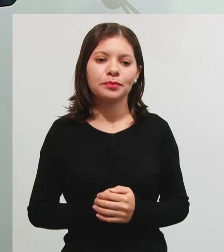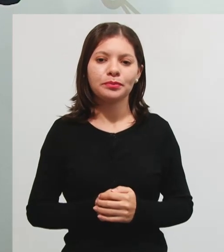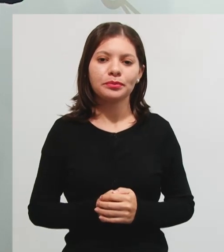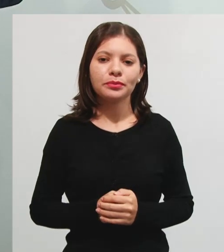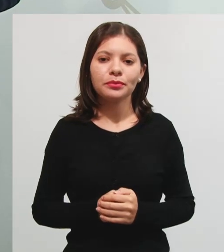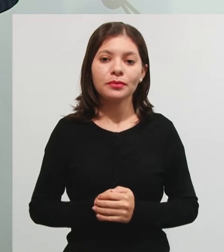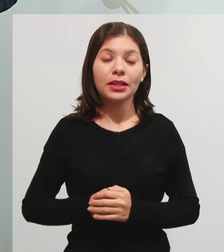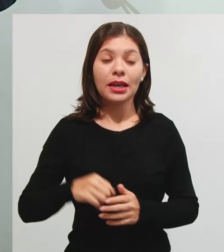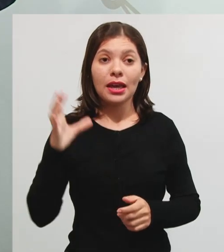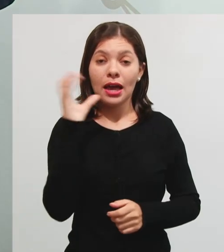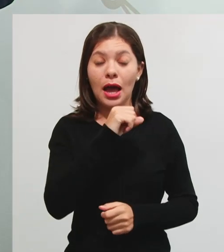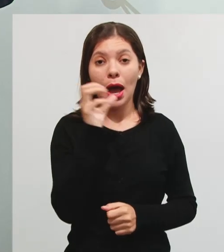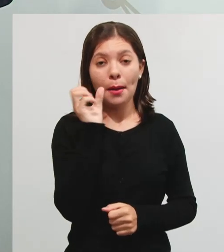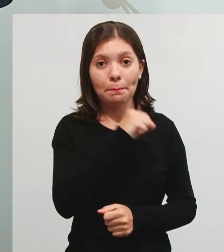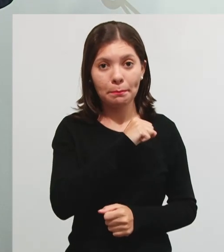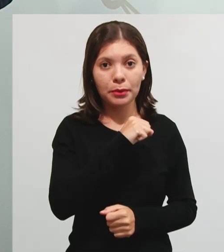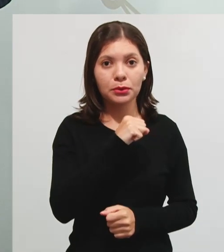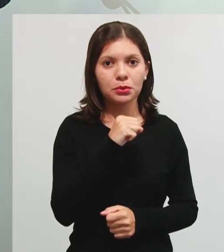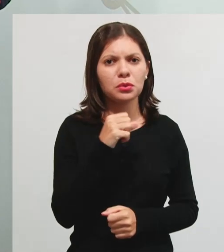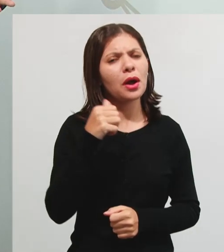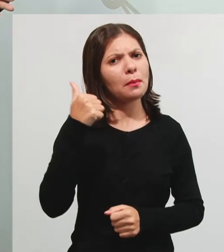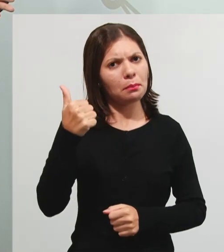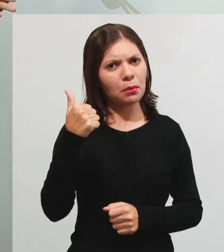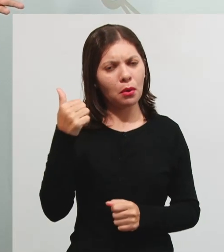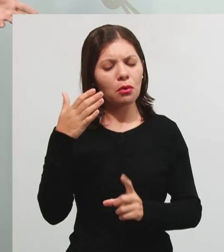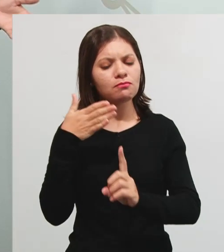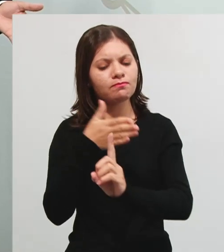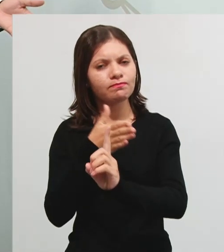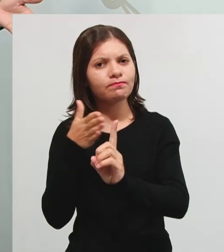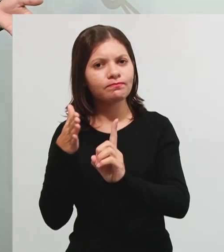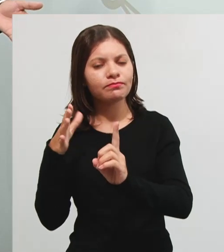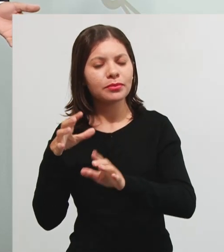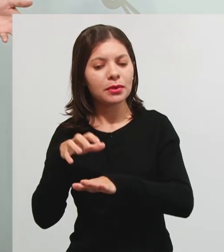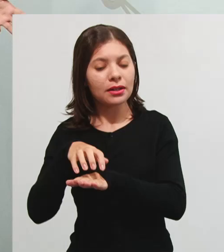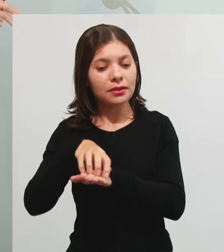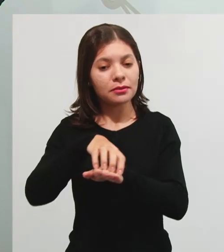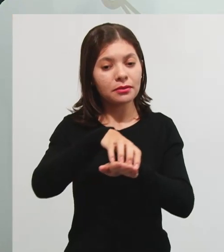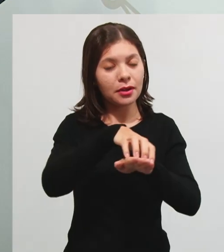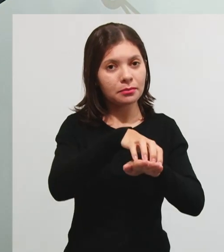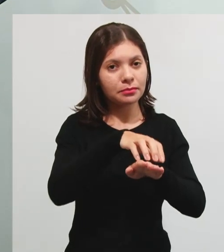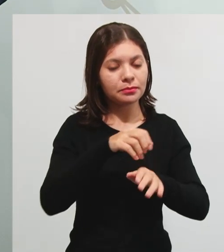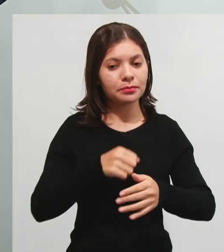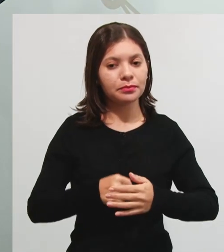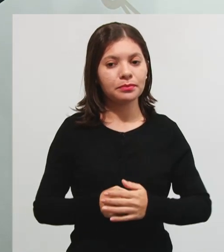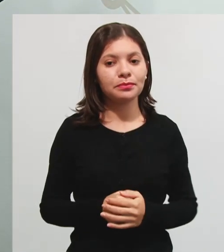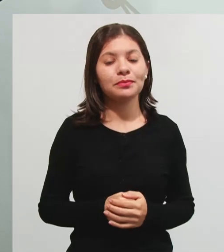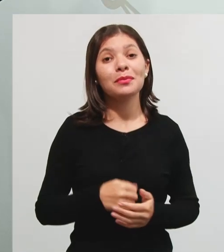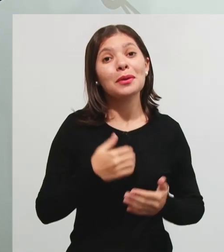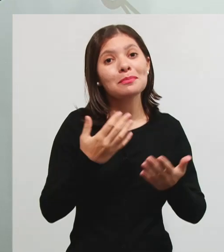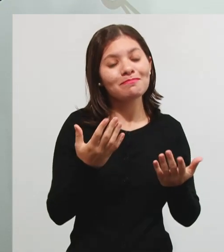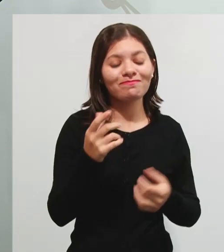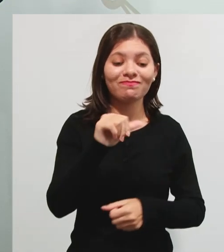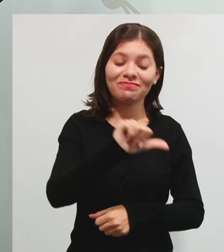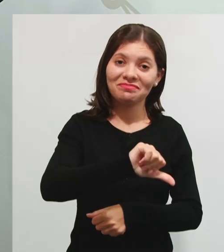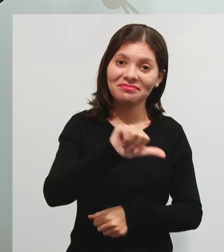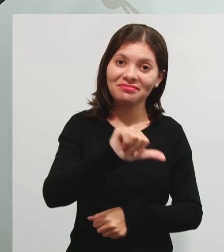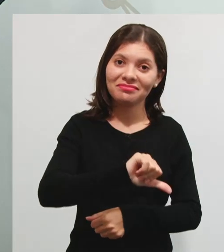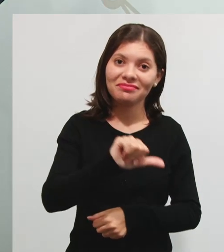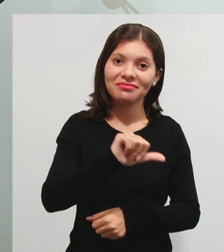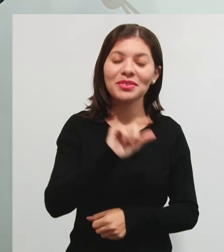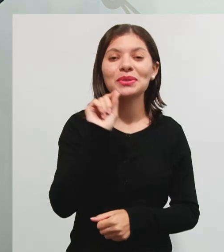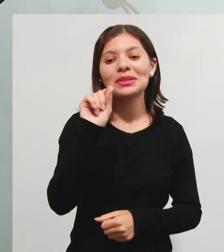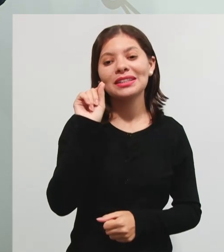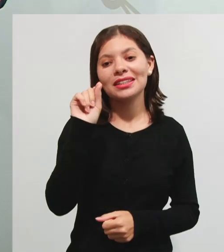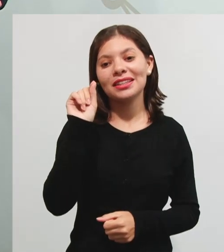de extrema urgência, é o melhor tipo de modal para transportar esse tipo de carga. Contudo, ele tem algumas desvantagens. A principal